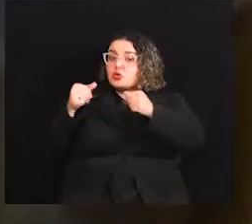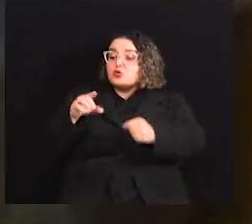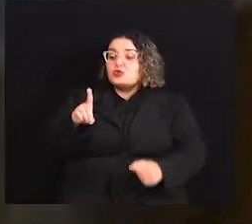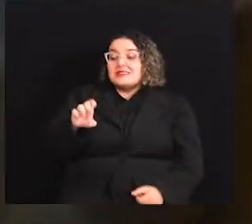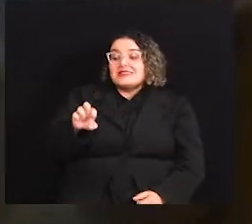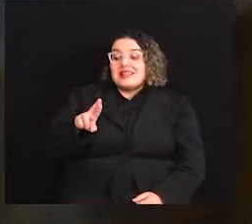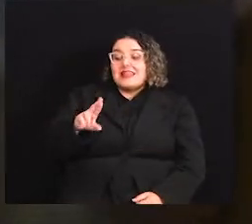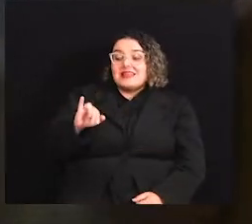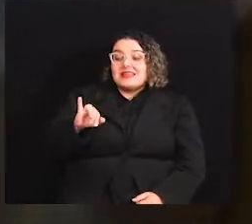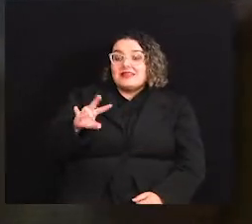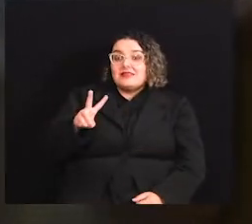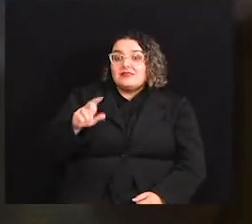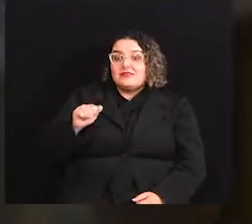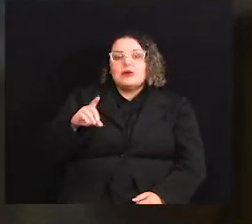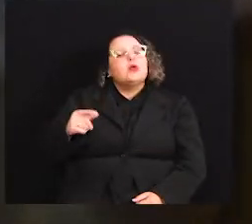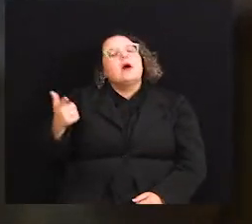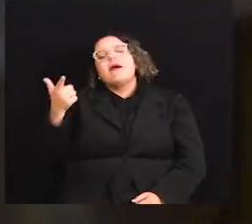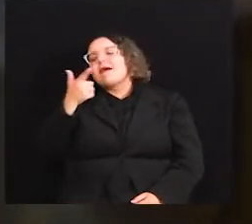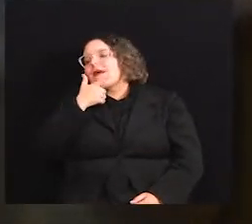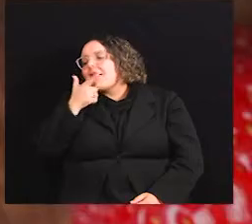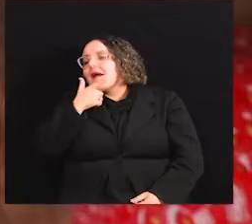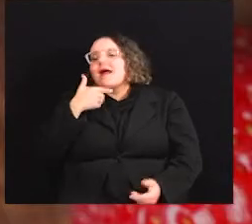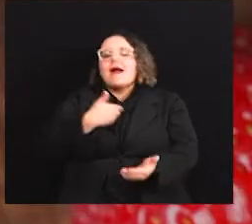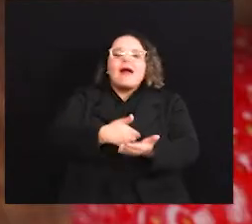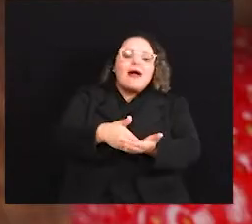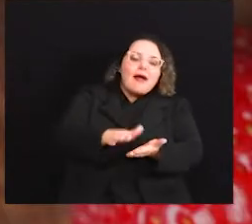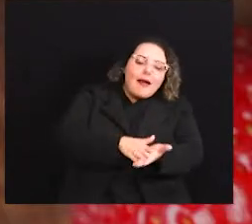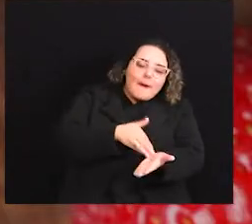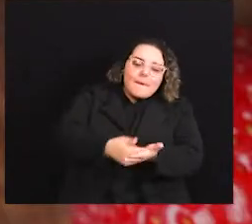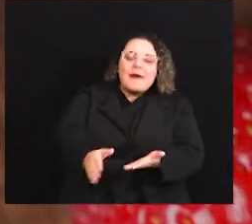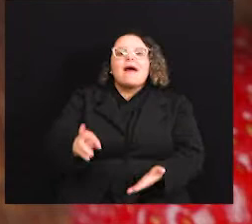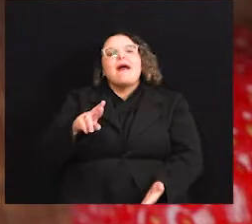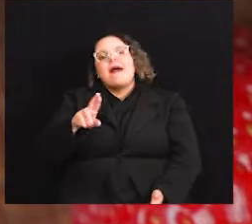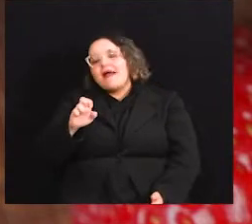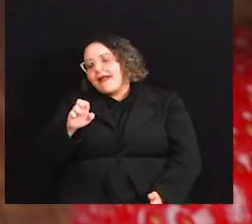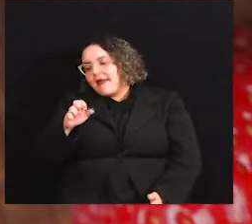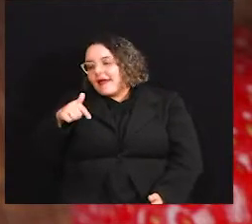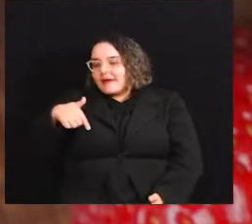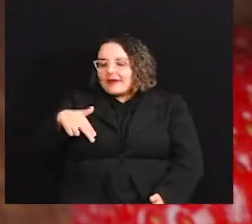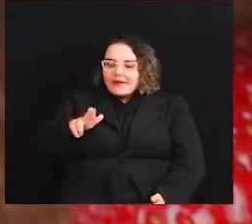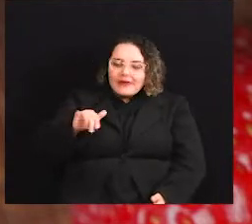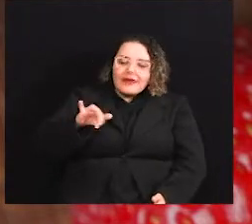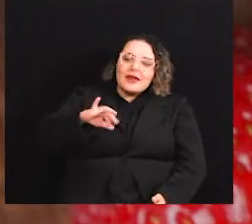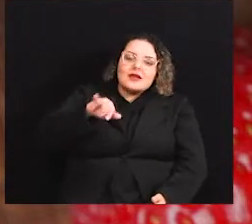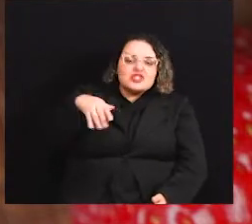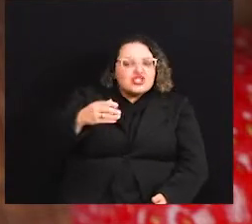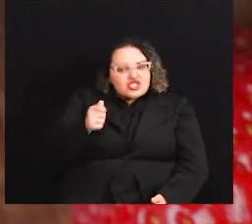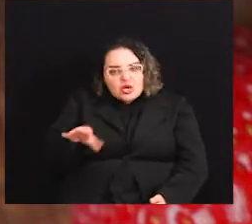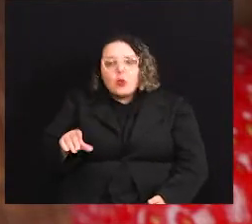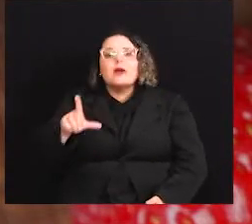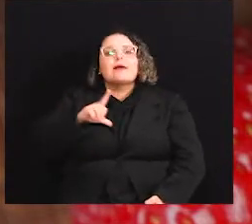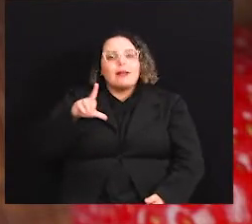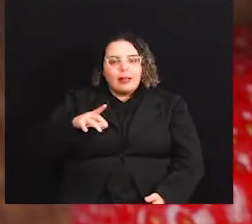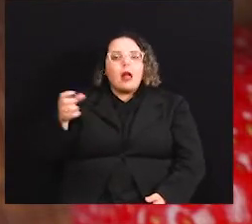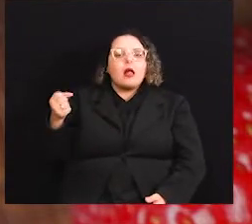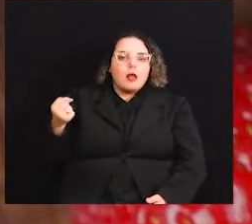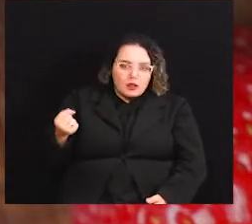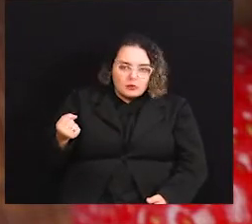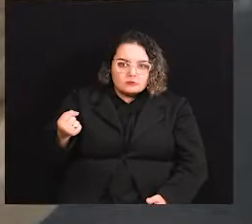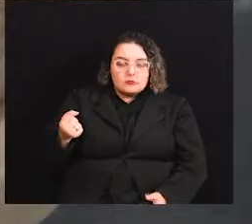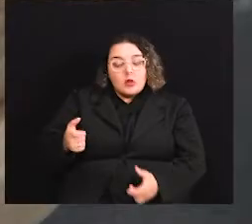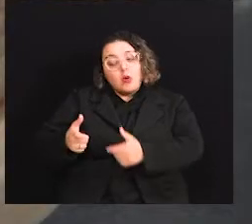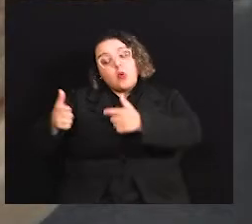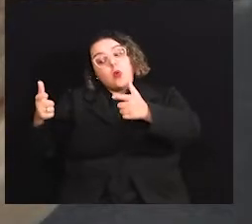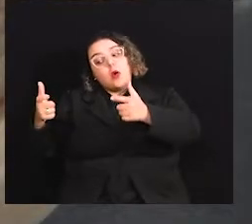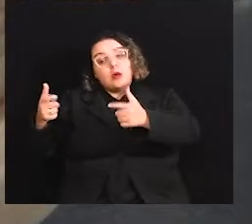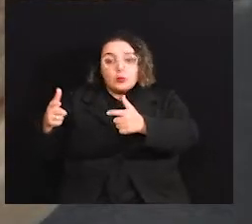Exatamente. Leite, queijo, requeijão, todos os derivados têm a lactose, alguns em